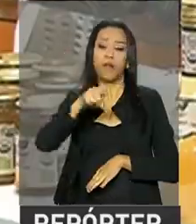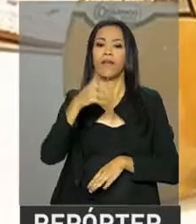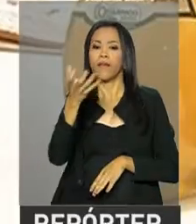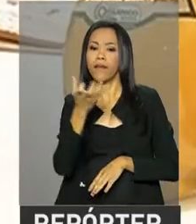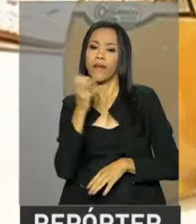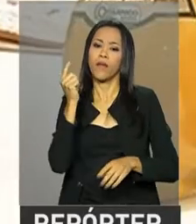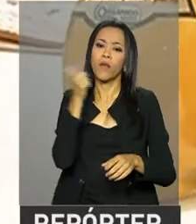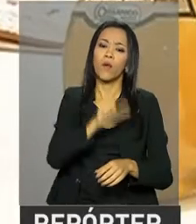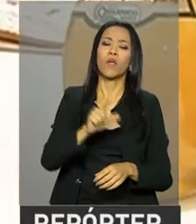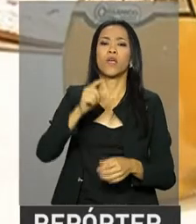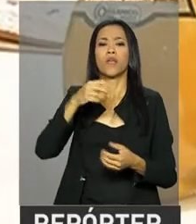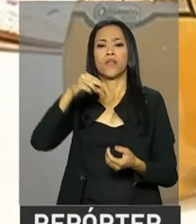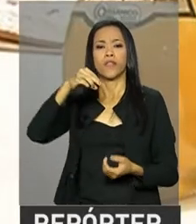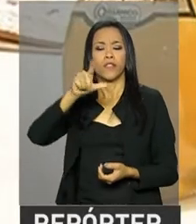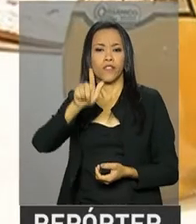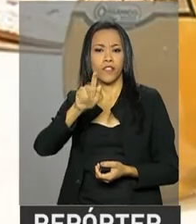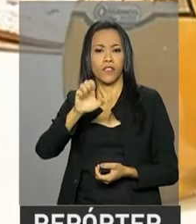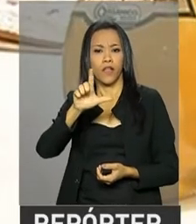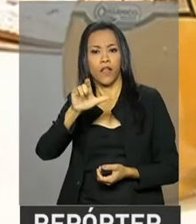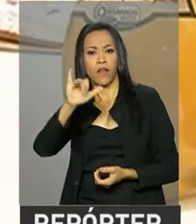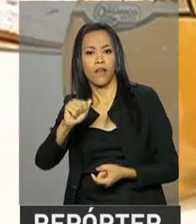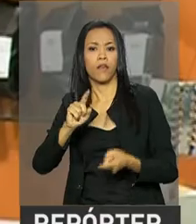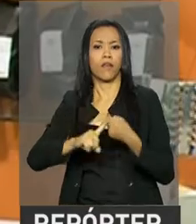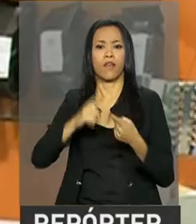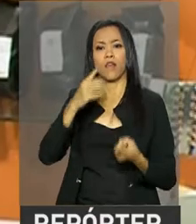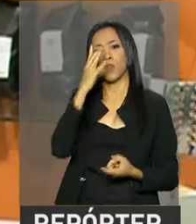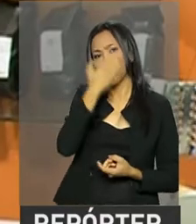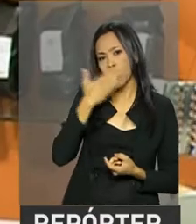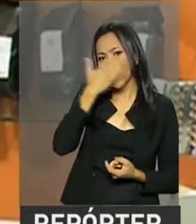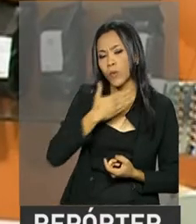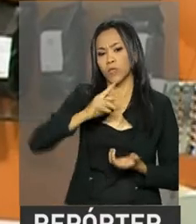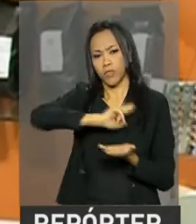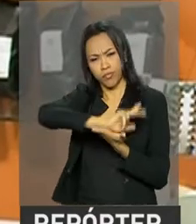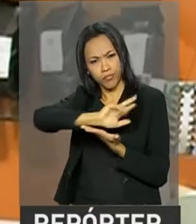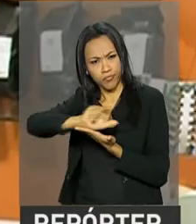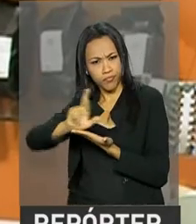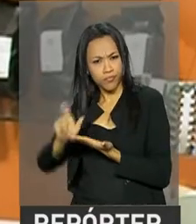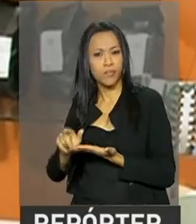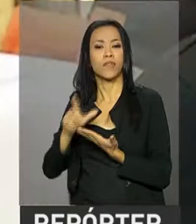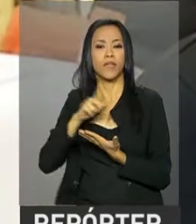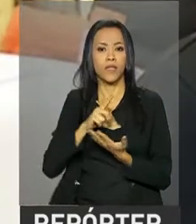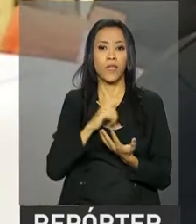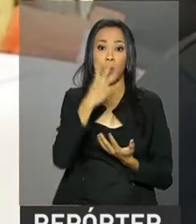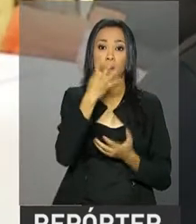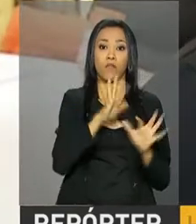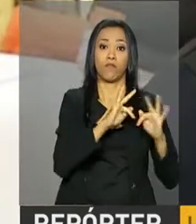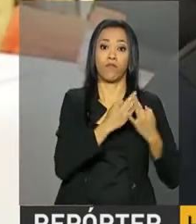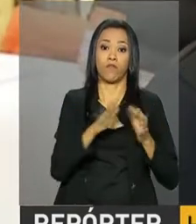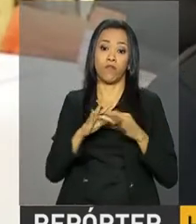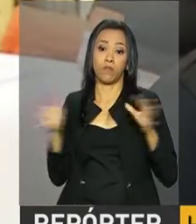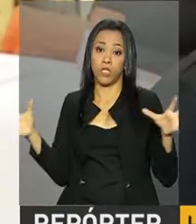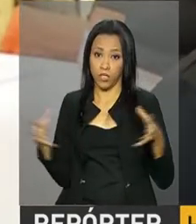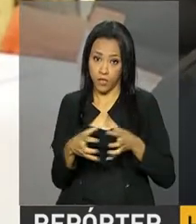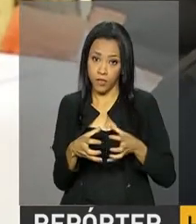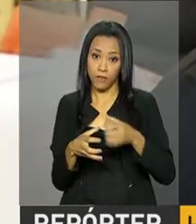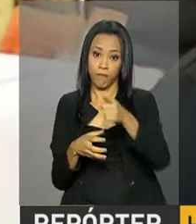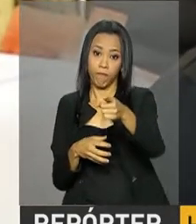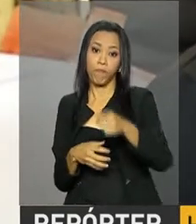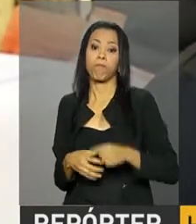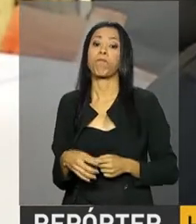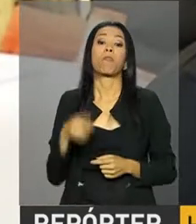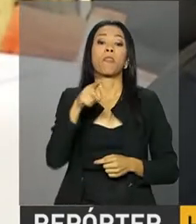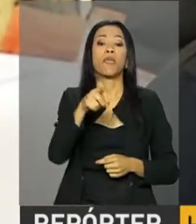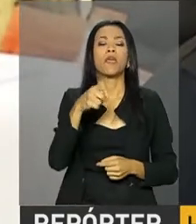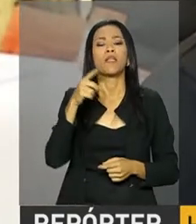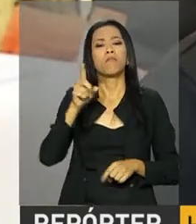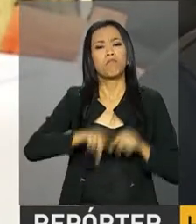doces, geleias e licores orgânicos de frutas regionais que produz com outras 4 famílias. A gente fomenta essa sustentabilidade através